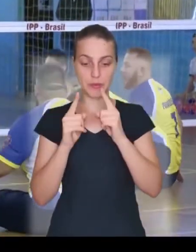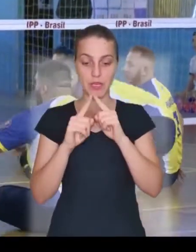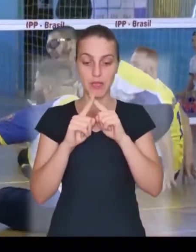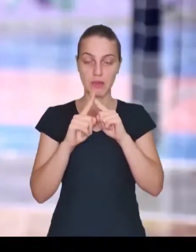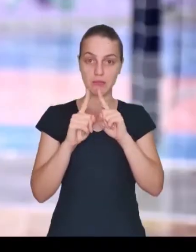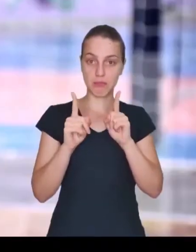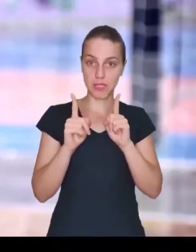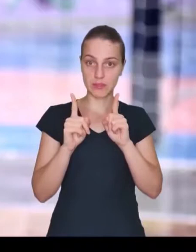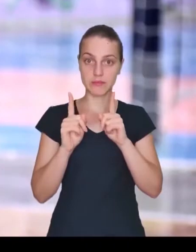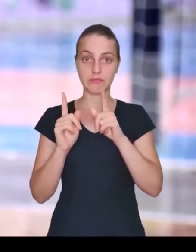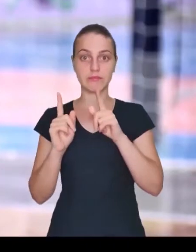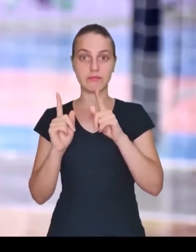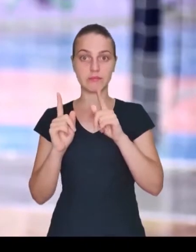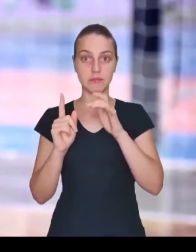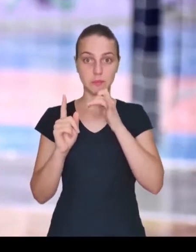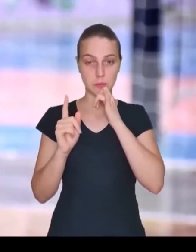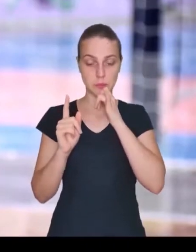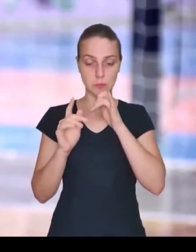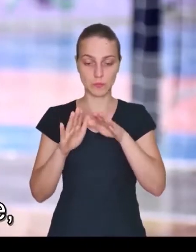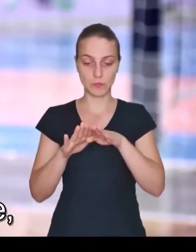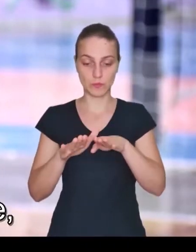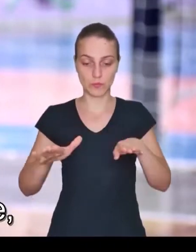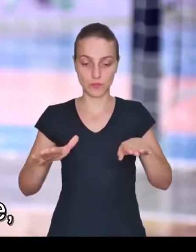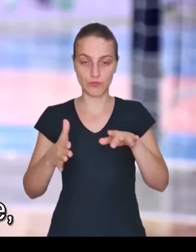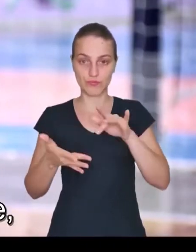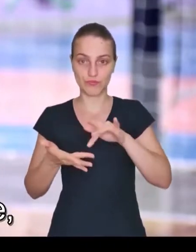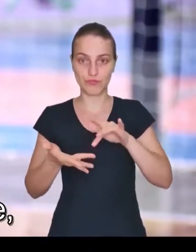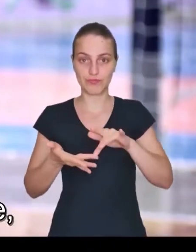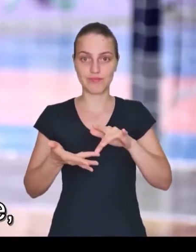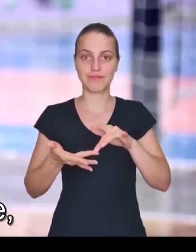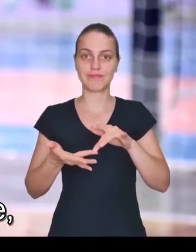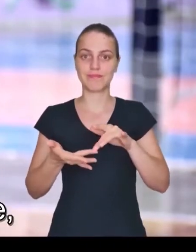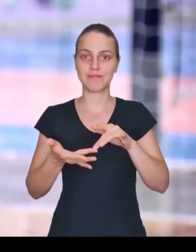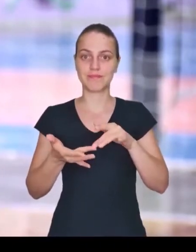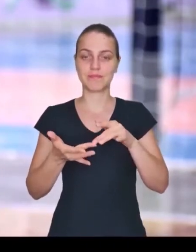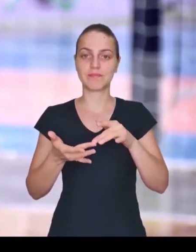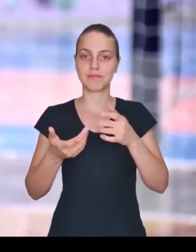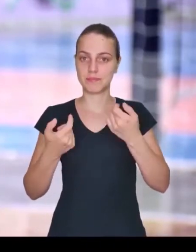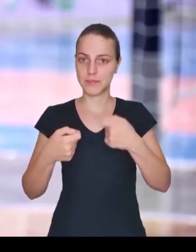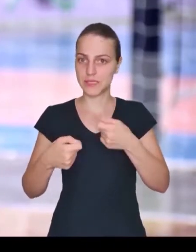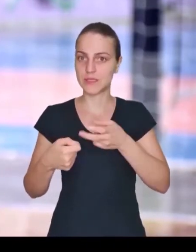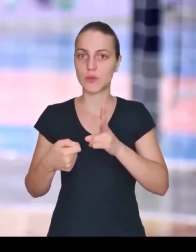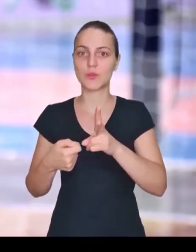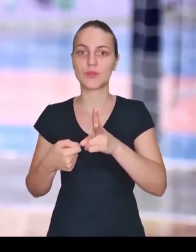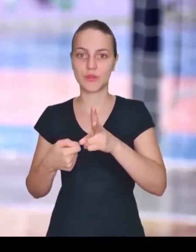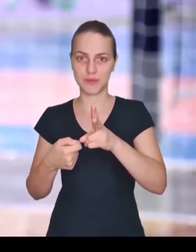é uma falta de lifting. E nós podemos bloquear o saque, né? Que